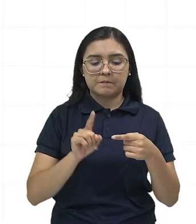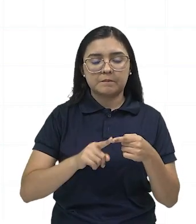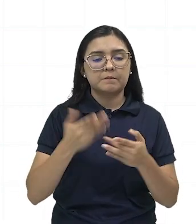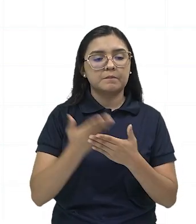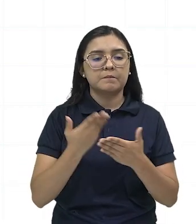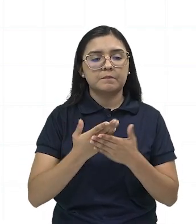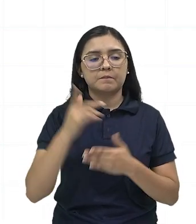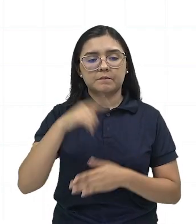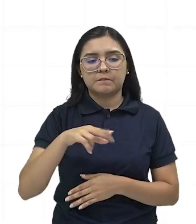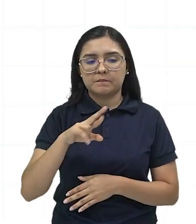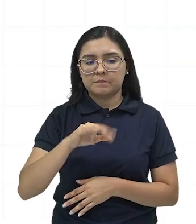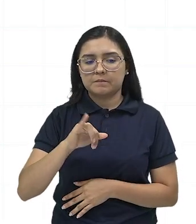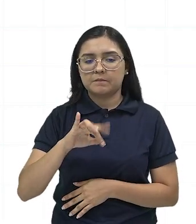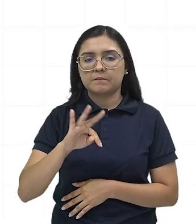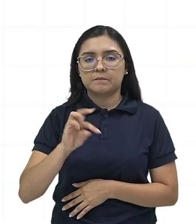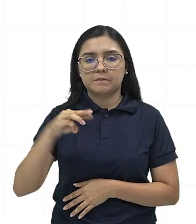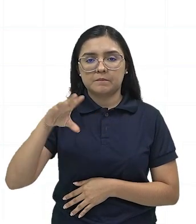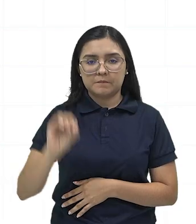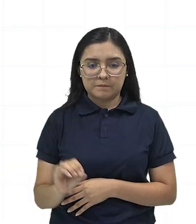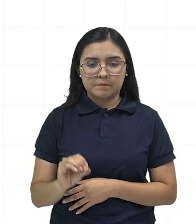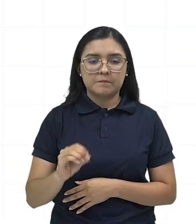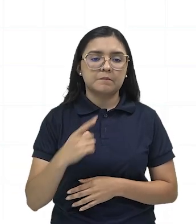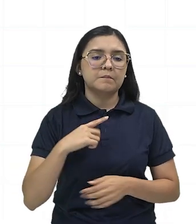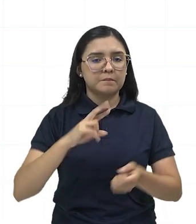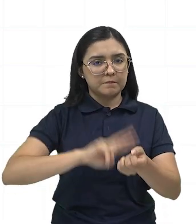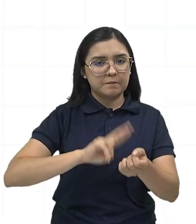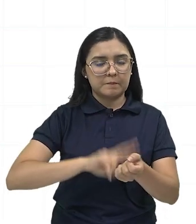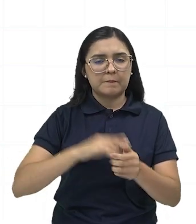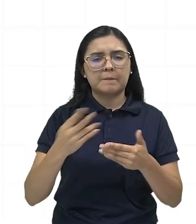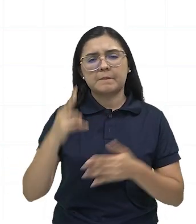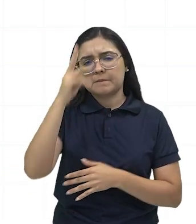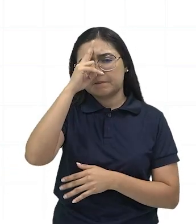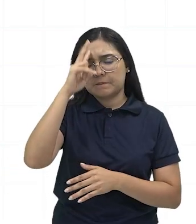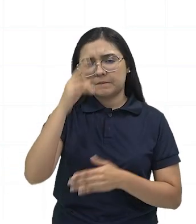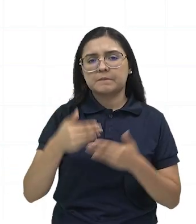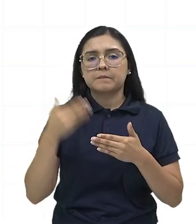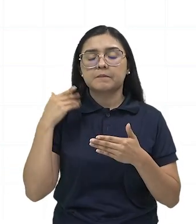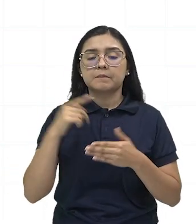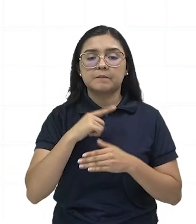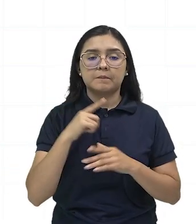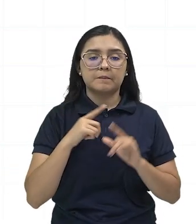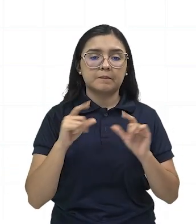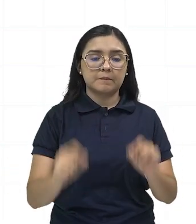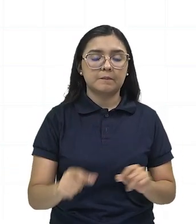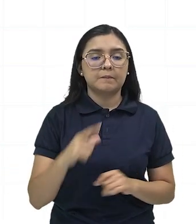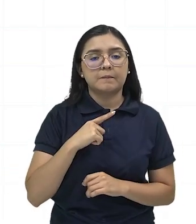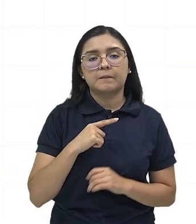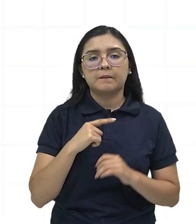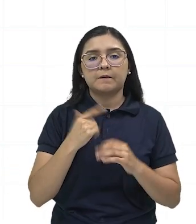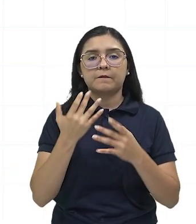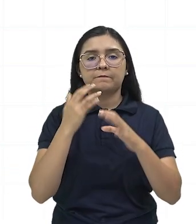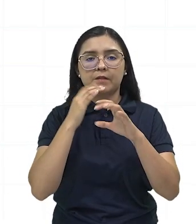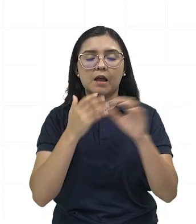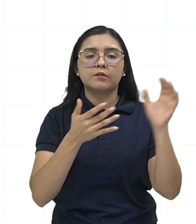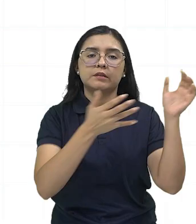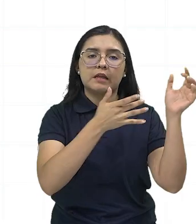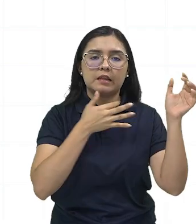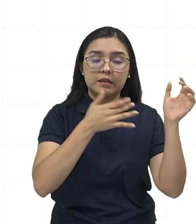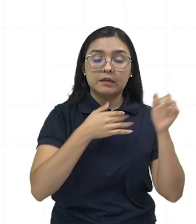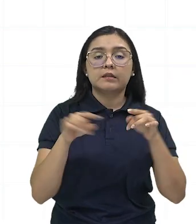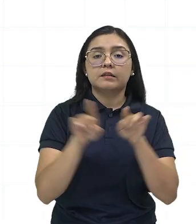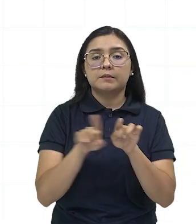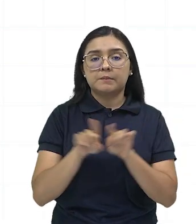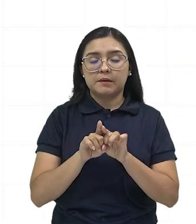porque os poemas muitas vezes possuem esse ritmo marcado. Lembra que lá na origem nós tínhamos a ideia da lira, da flauta acompanhando, bem